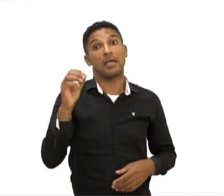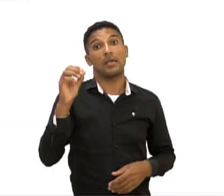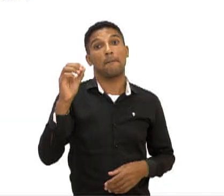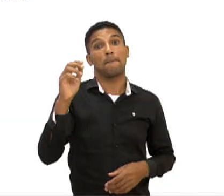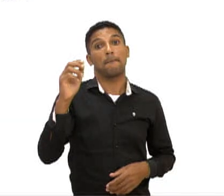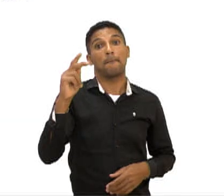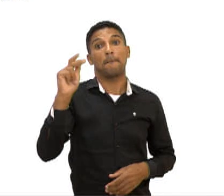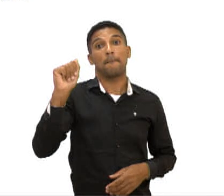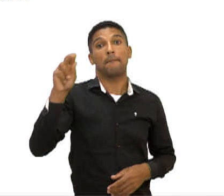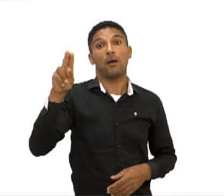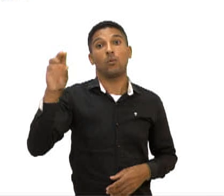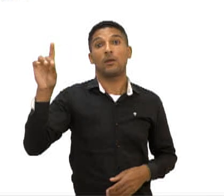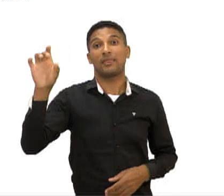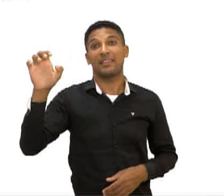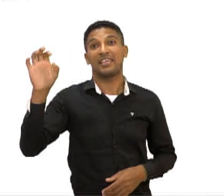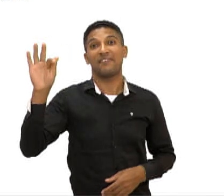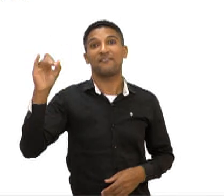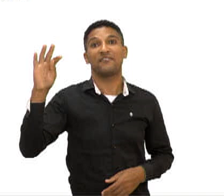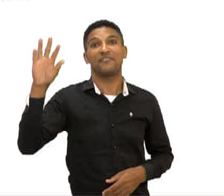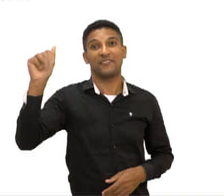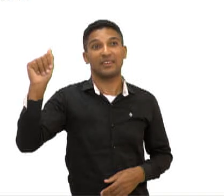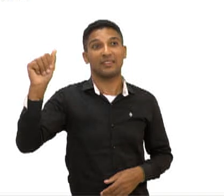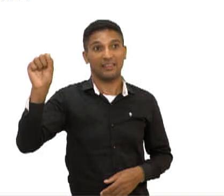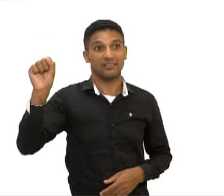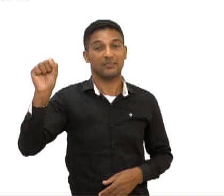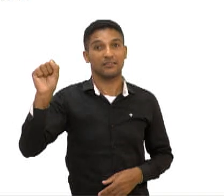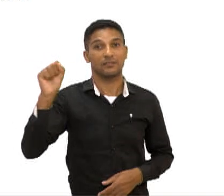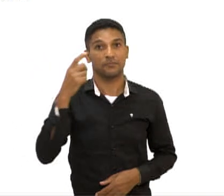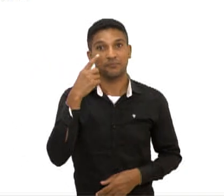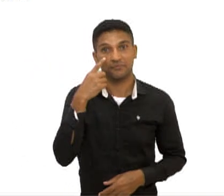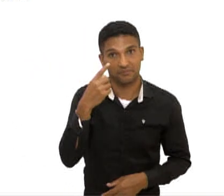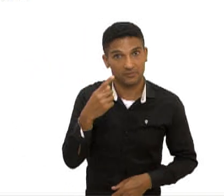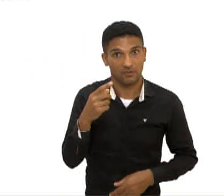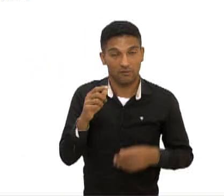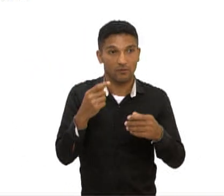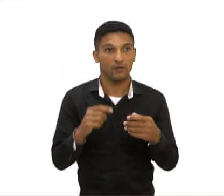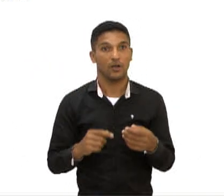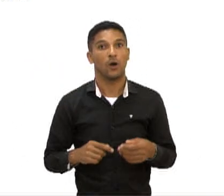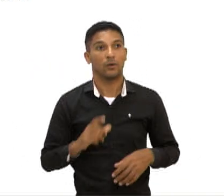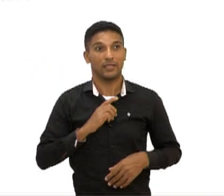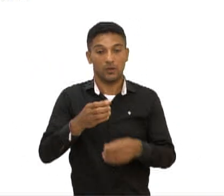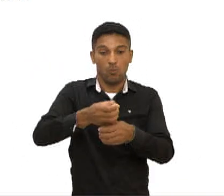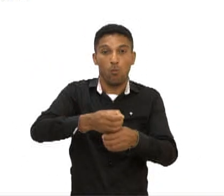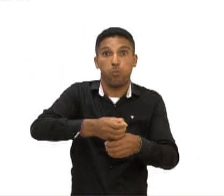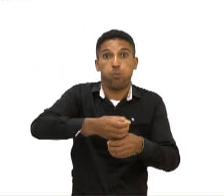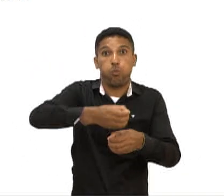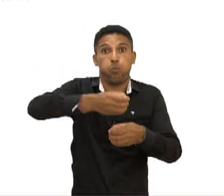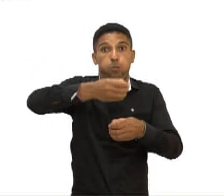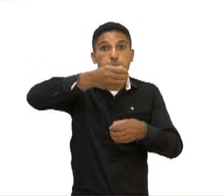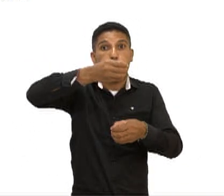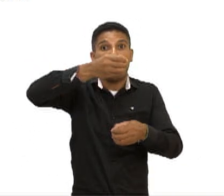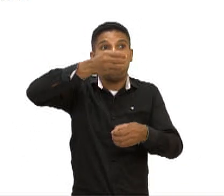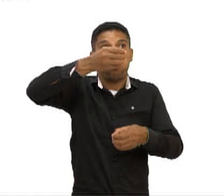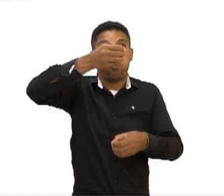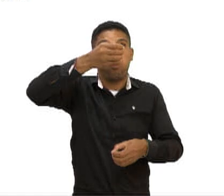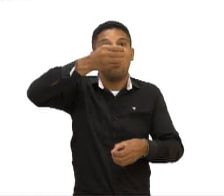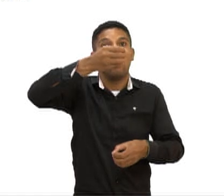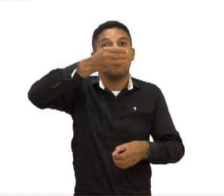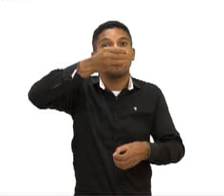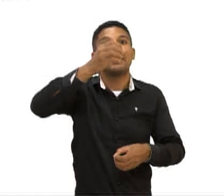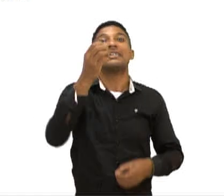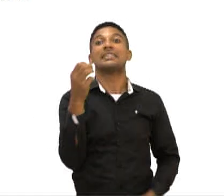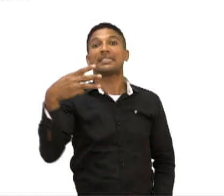Para a dança ser realizada, é utilizado um mastro de aproximadamente 3 metros de altura. Então, um mastro